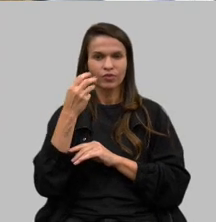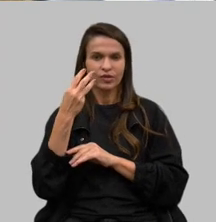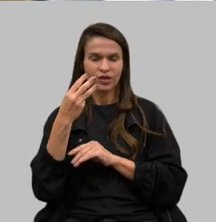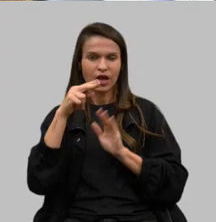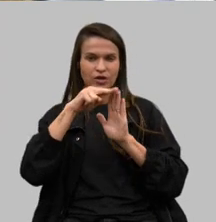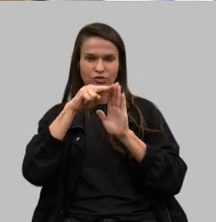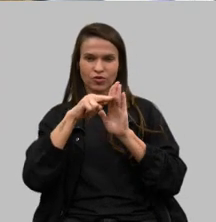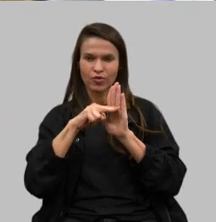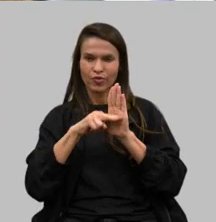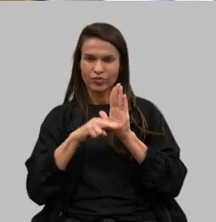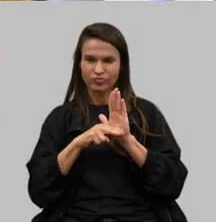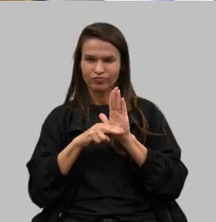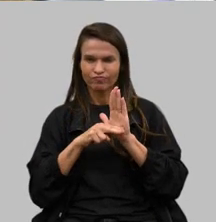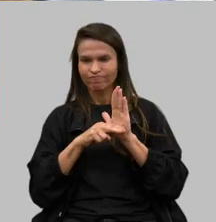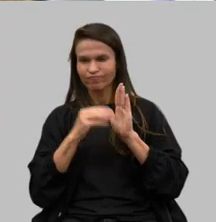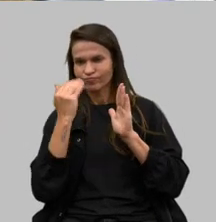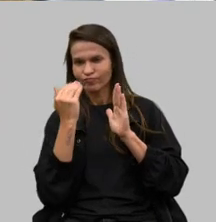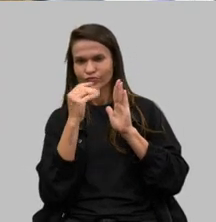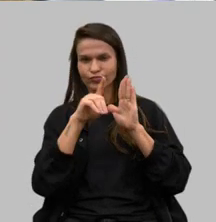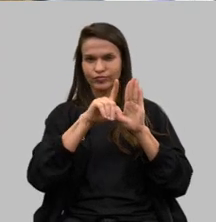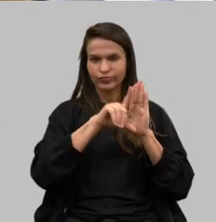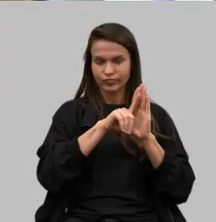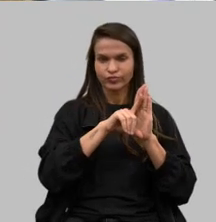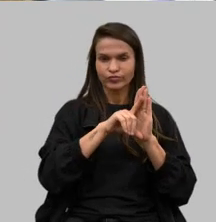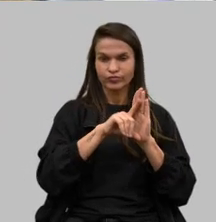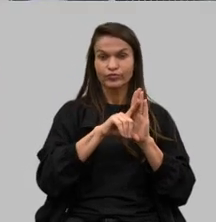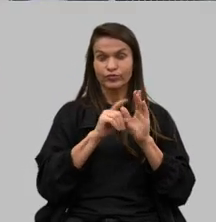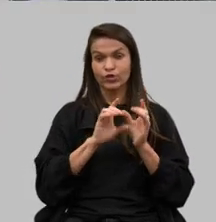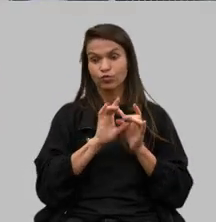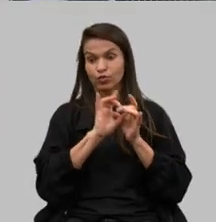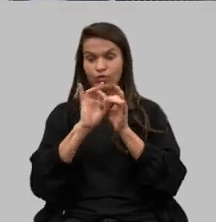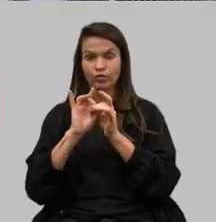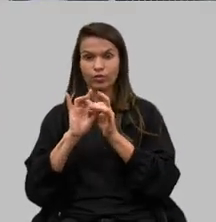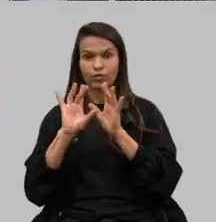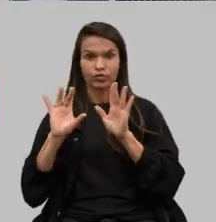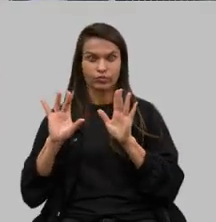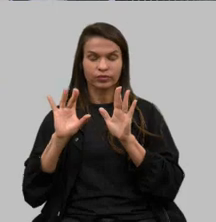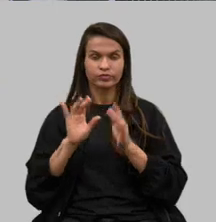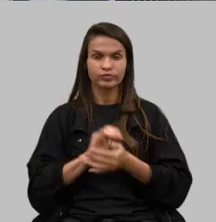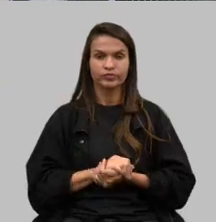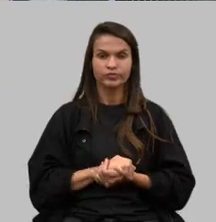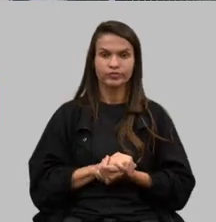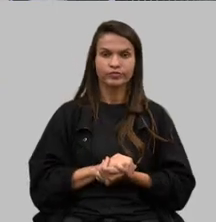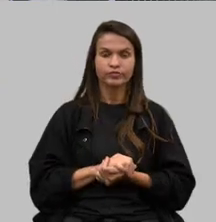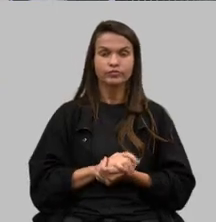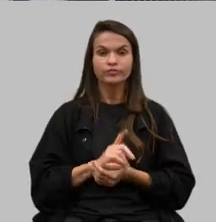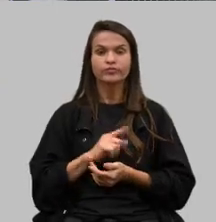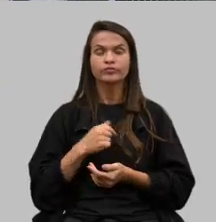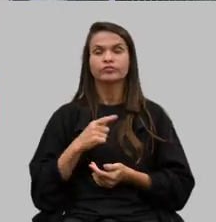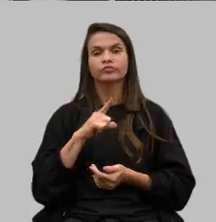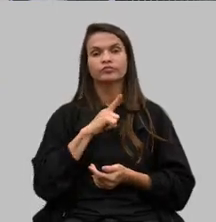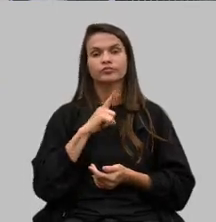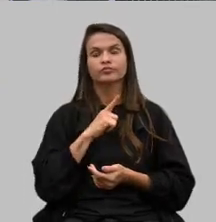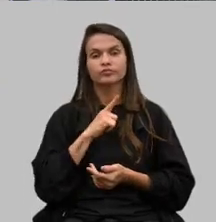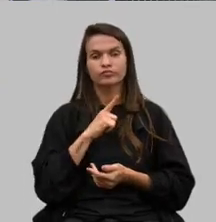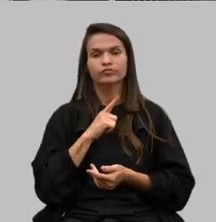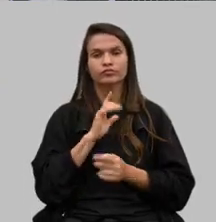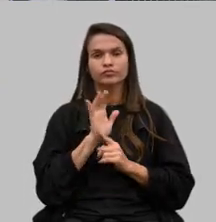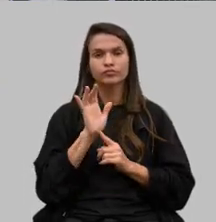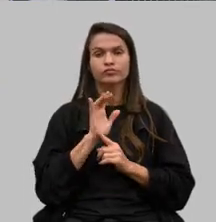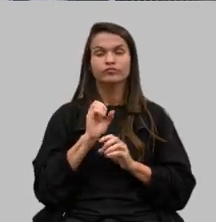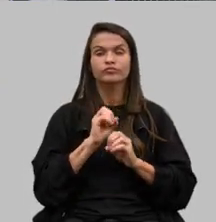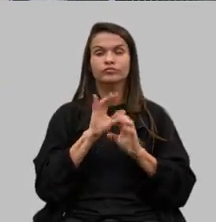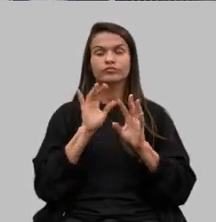infralegais para 40 atos autorizativos o mundo feito para não funcionar e a gente tinha uma demanda Clara de